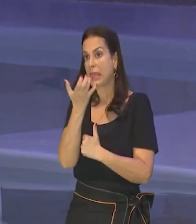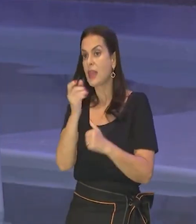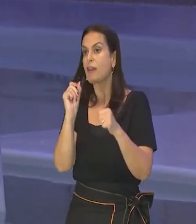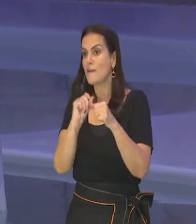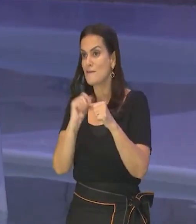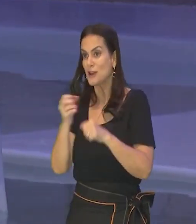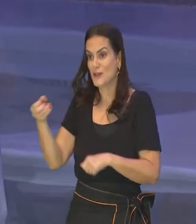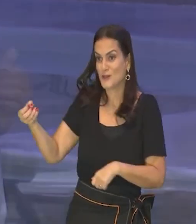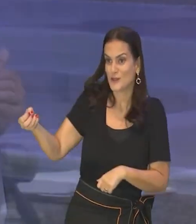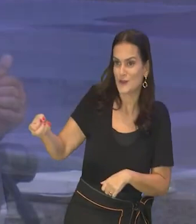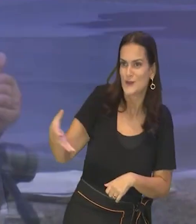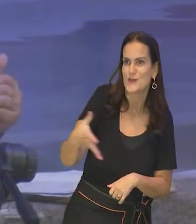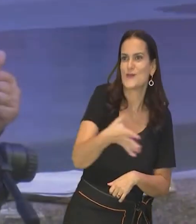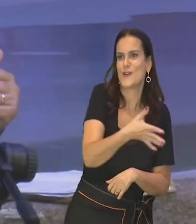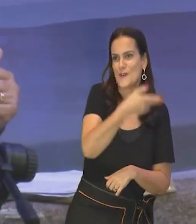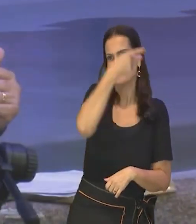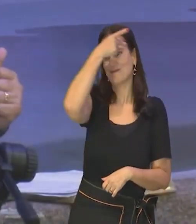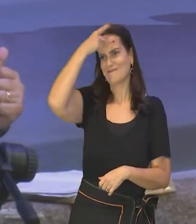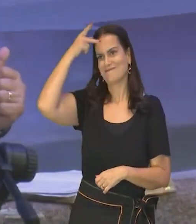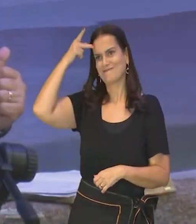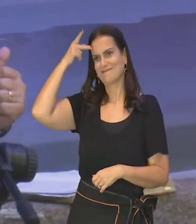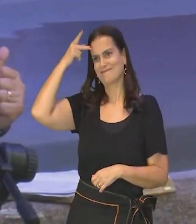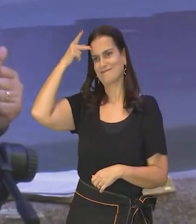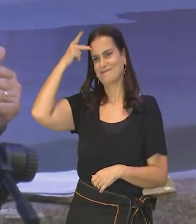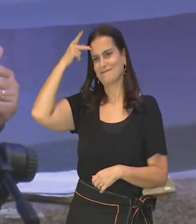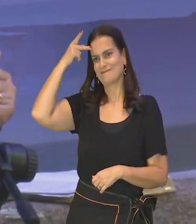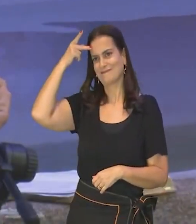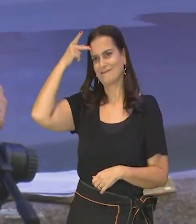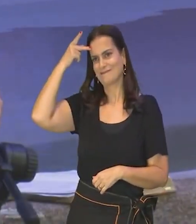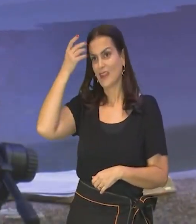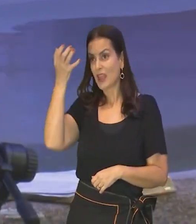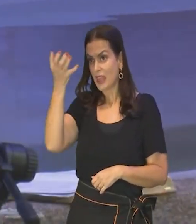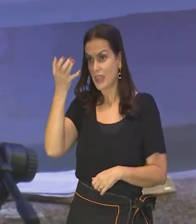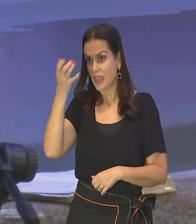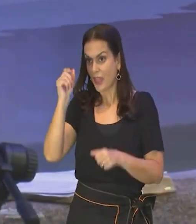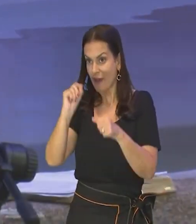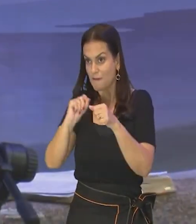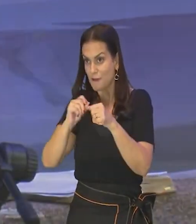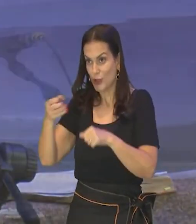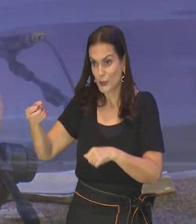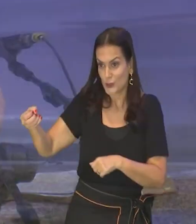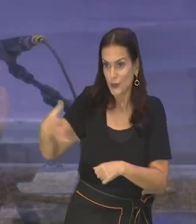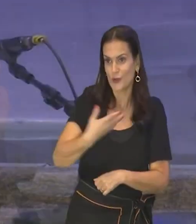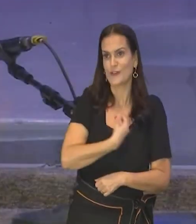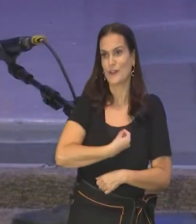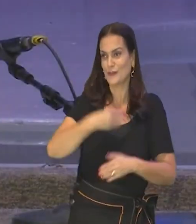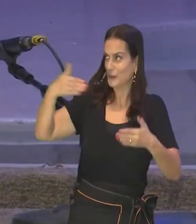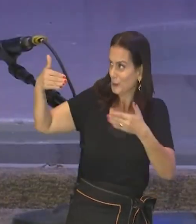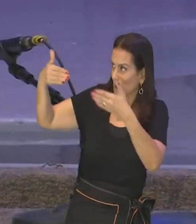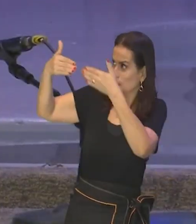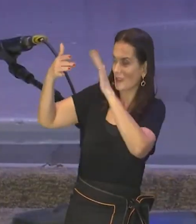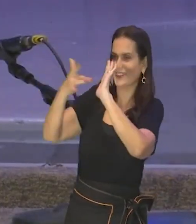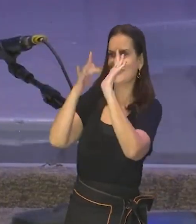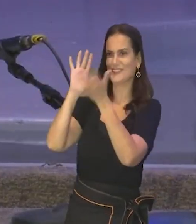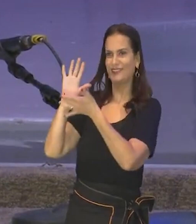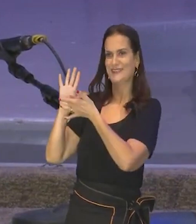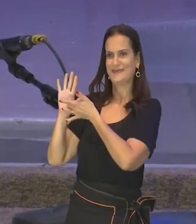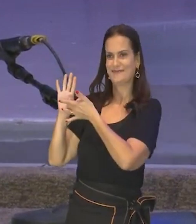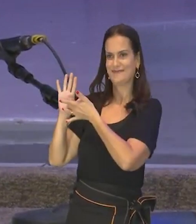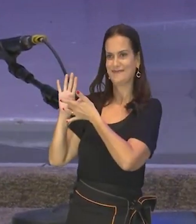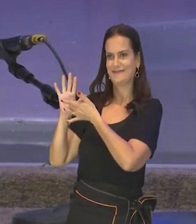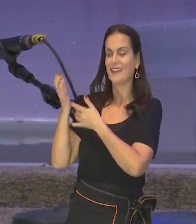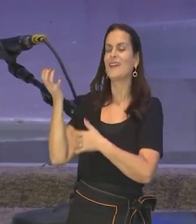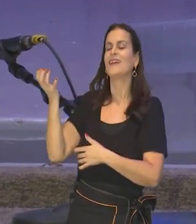você uma nova criatura, Ele quer fazer de você uma nova vida em Cristo Jesus, Ele